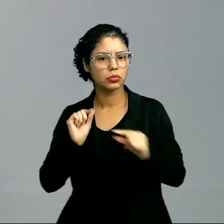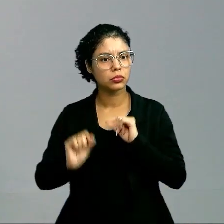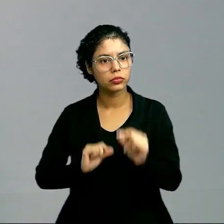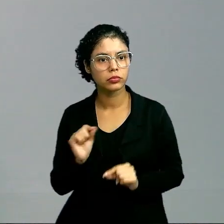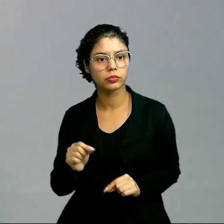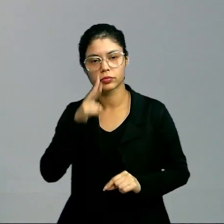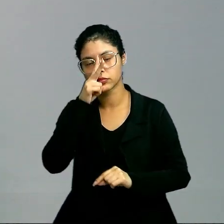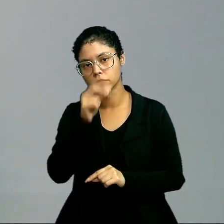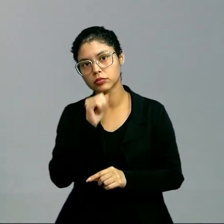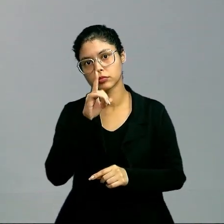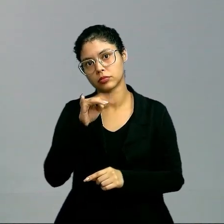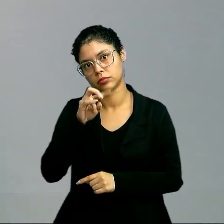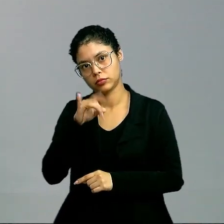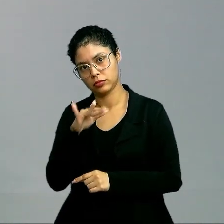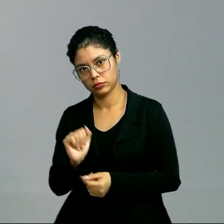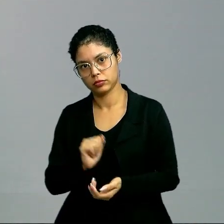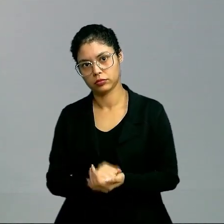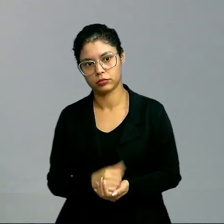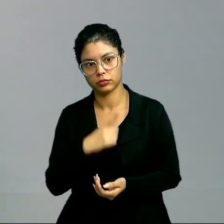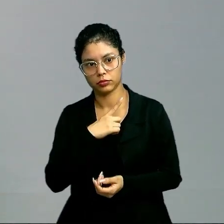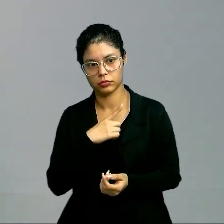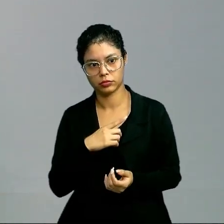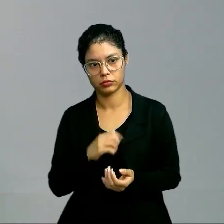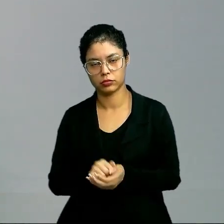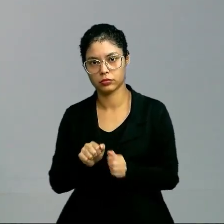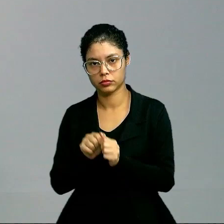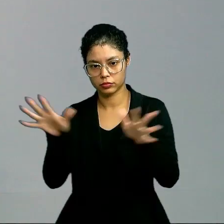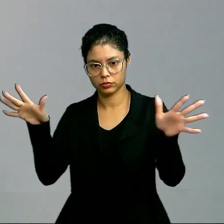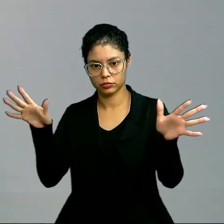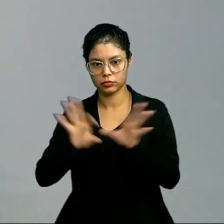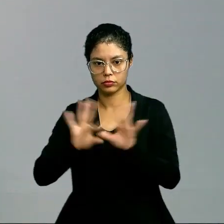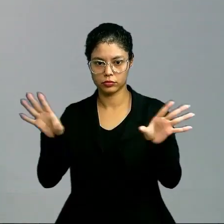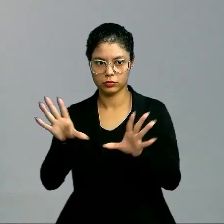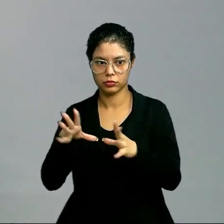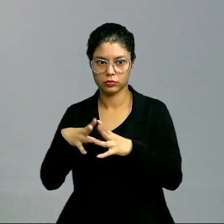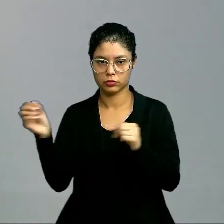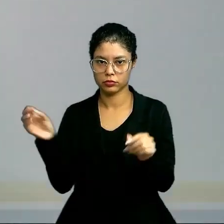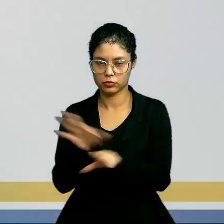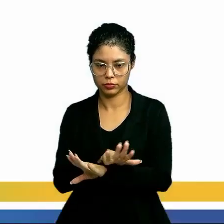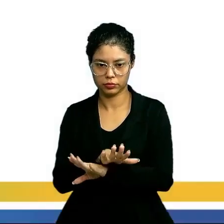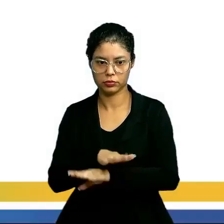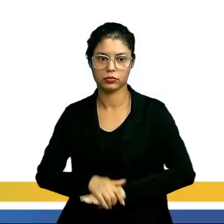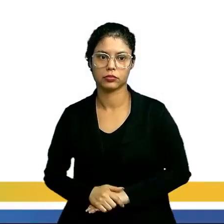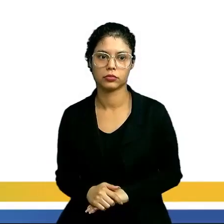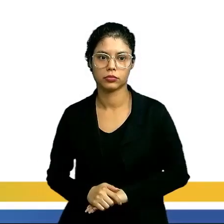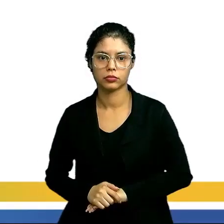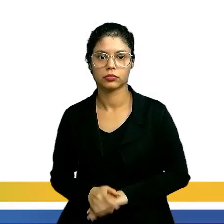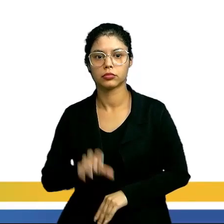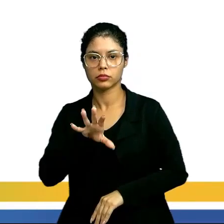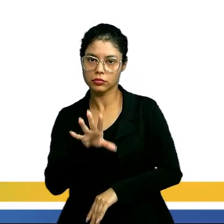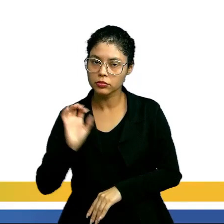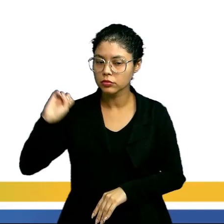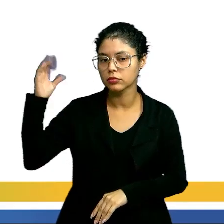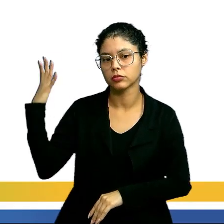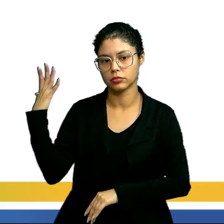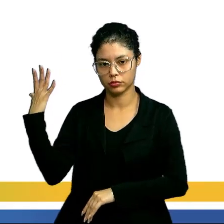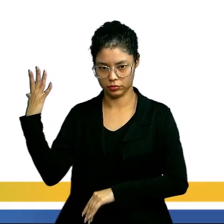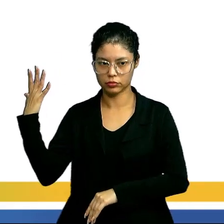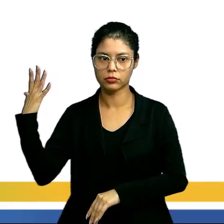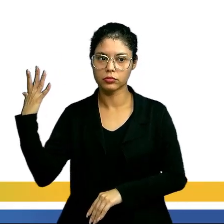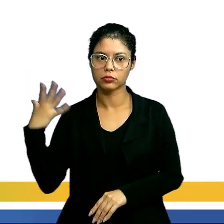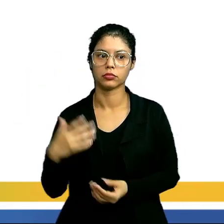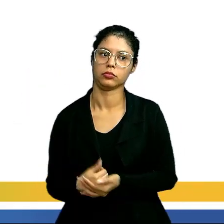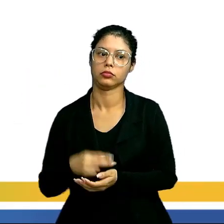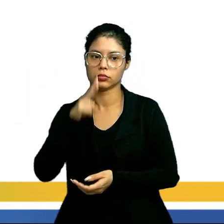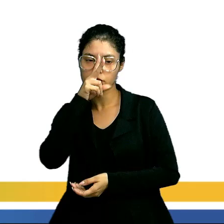dissipativa? Força dissipativa é aquela força que se esvai, que se some, que se acaba. Dessa forma, as